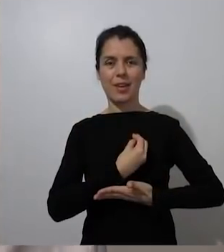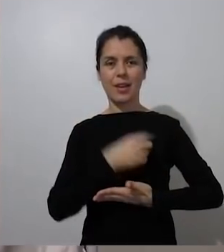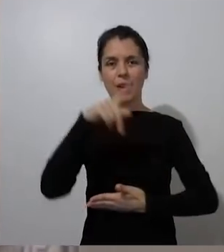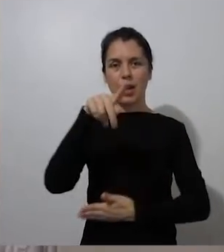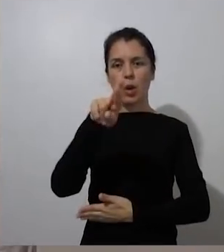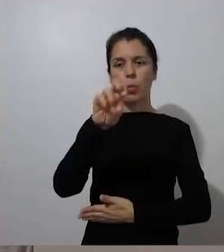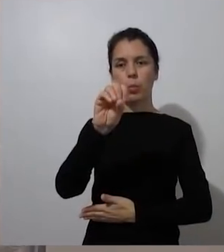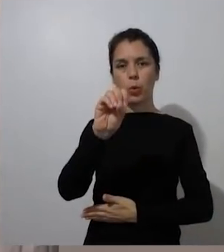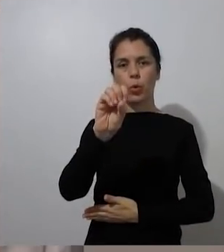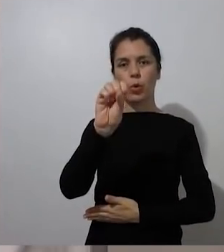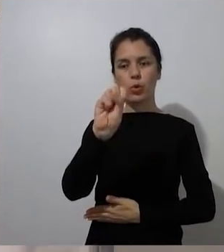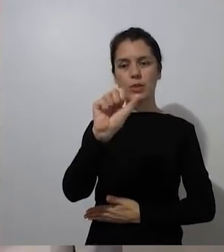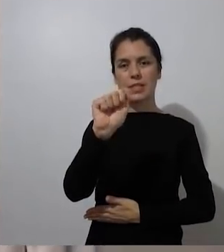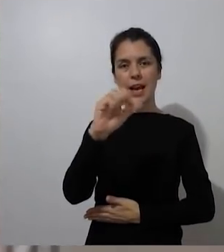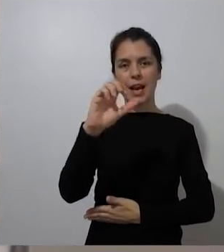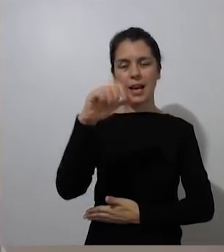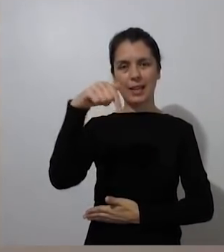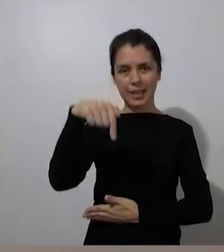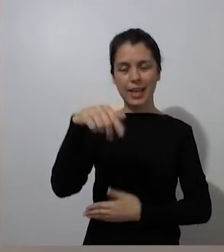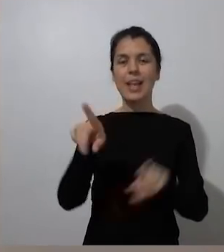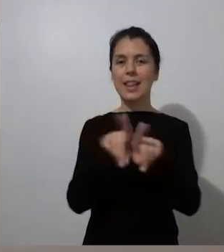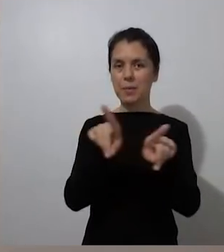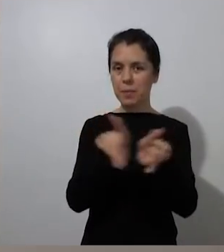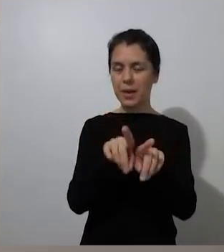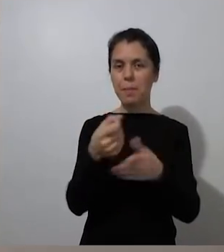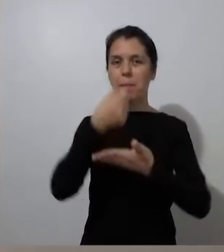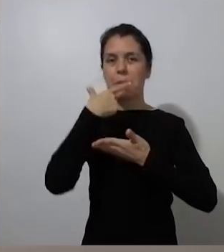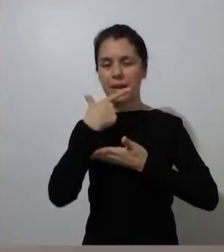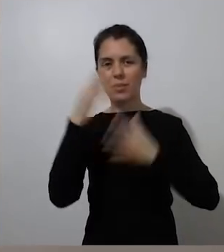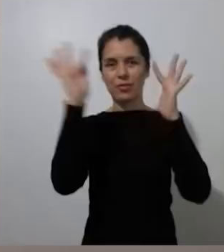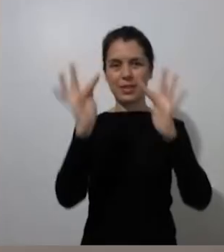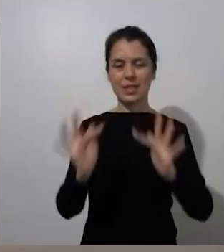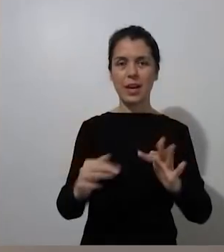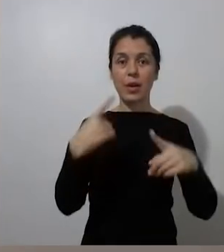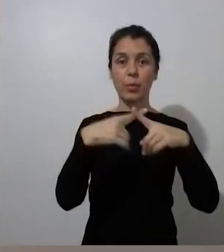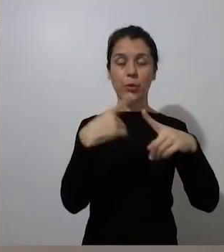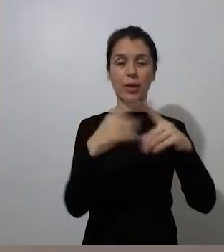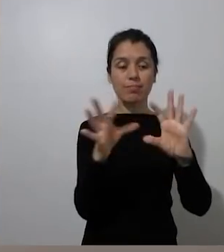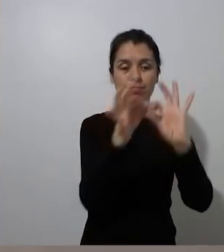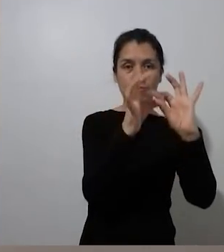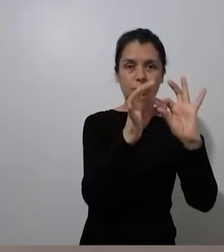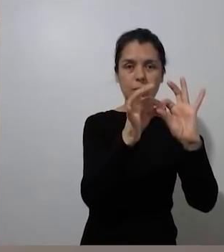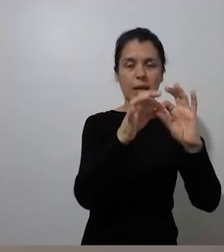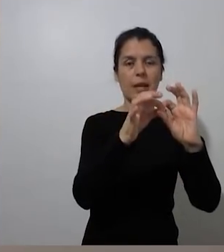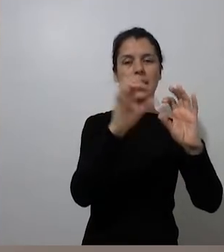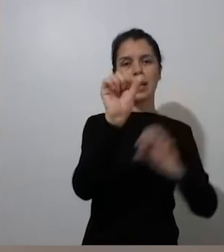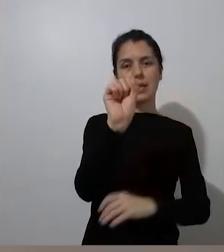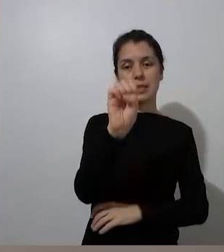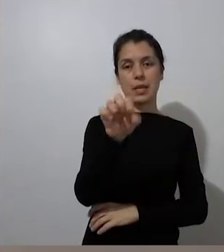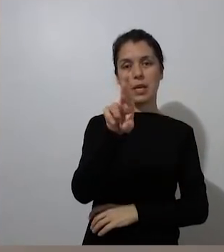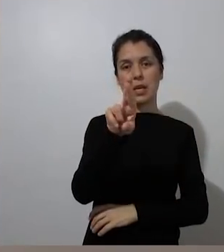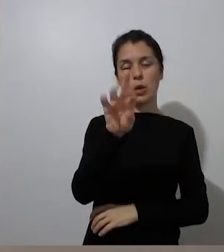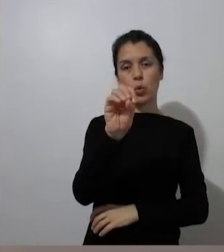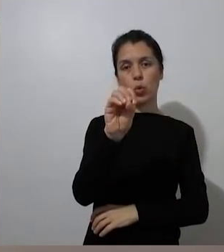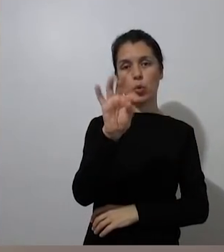o Prozac foi chamado a pílula da felicidade. Então a serotonina é produzida, ela se encaixa no receptor da